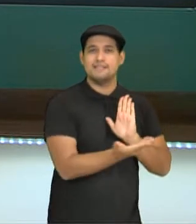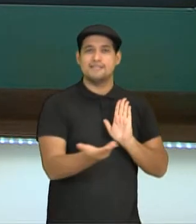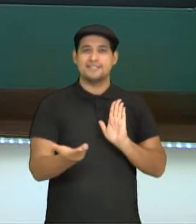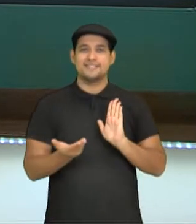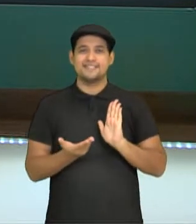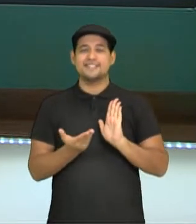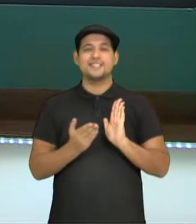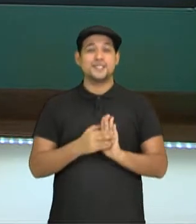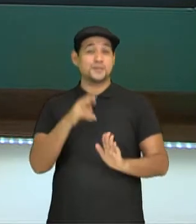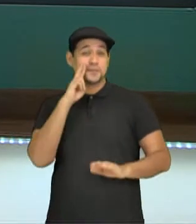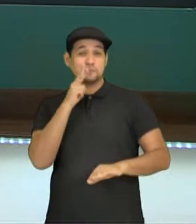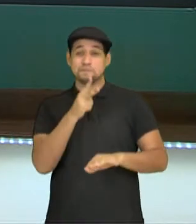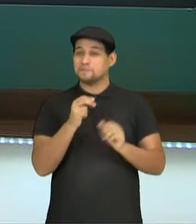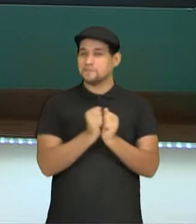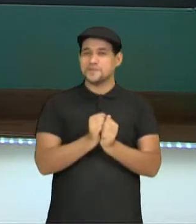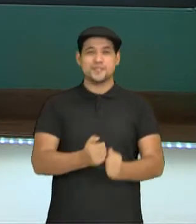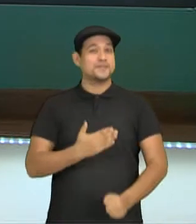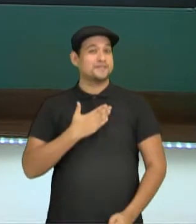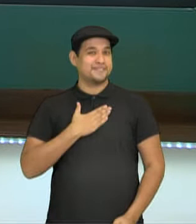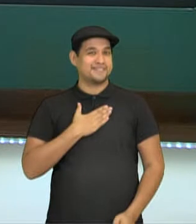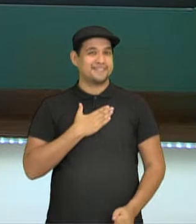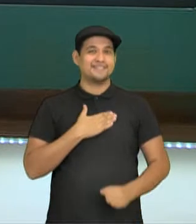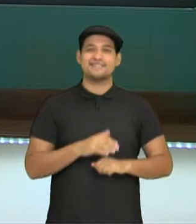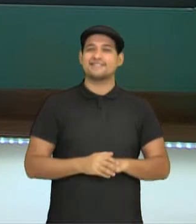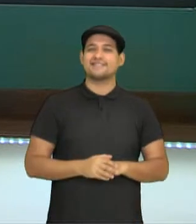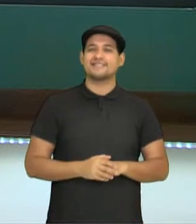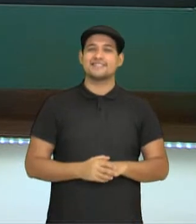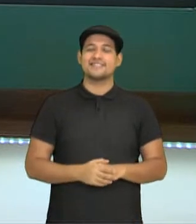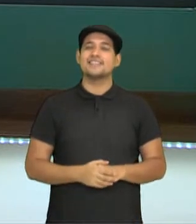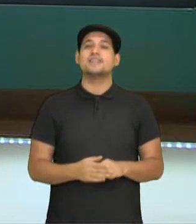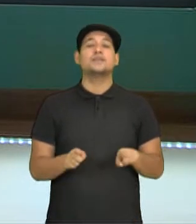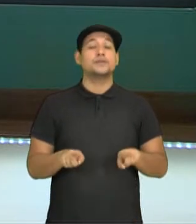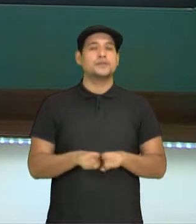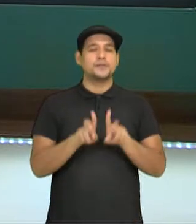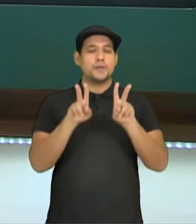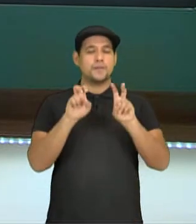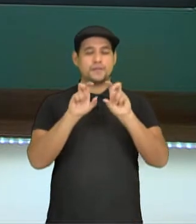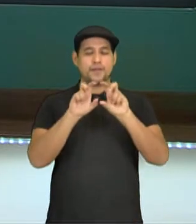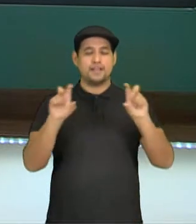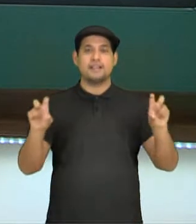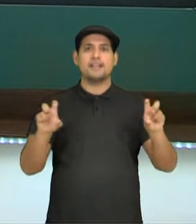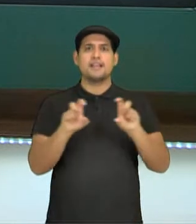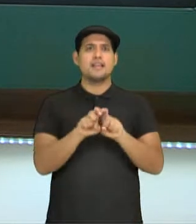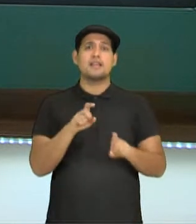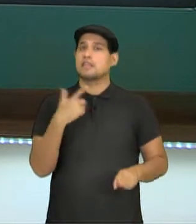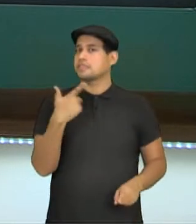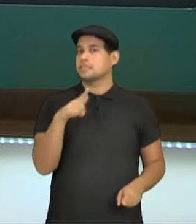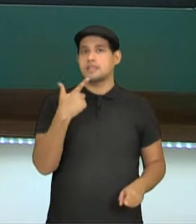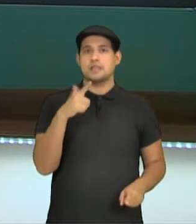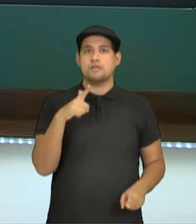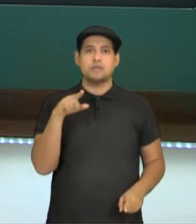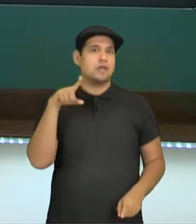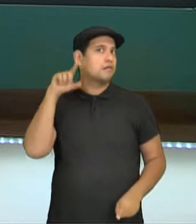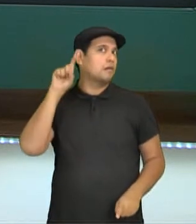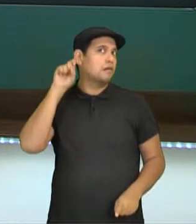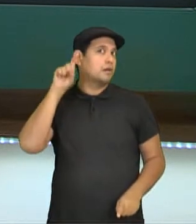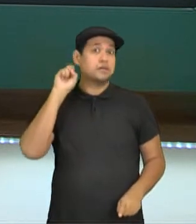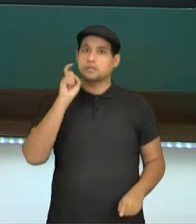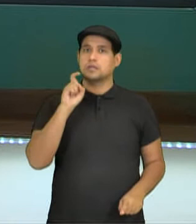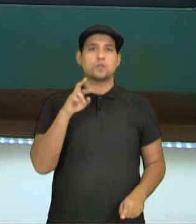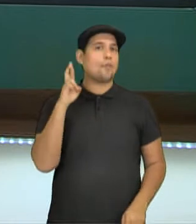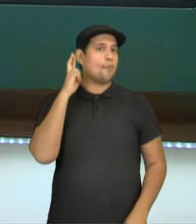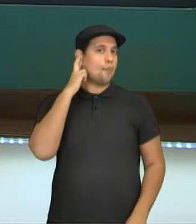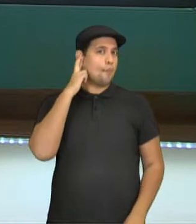tá, assistirem comigo um trechinho dessa obra. Ele está sem som, tá?